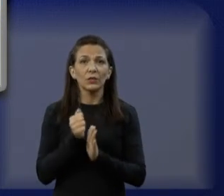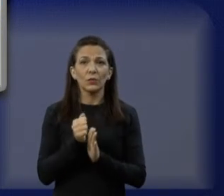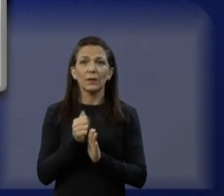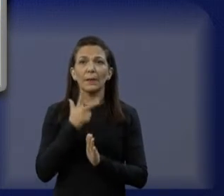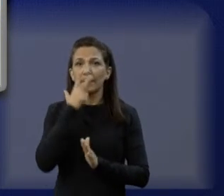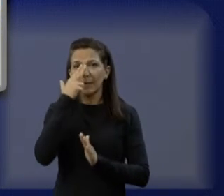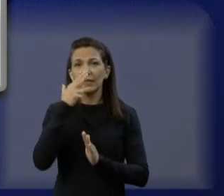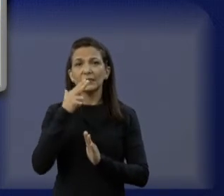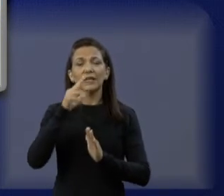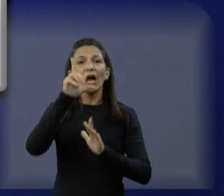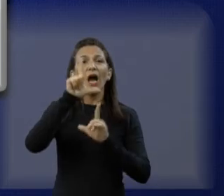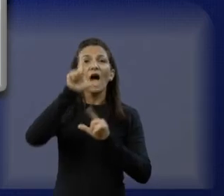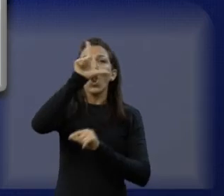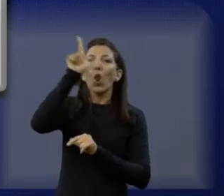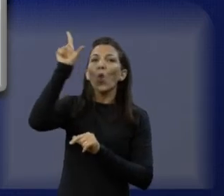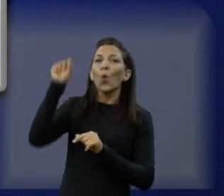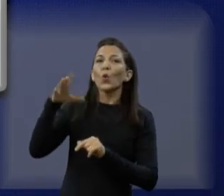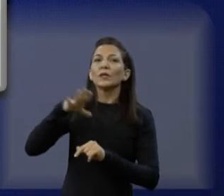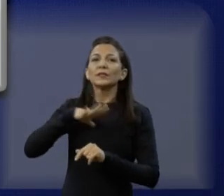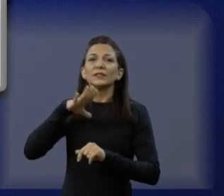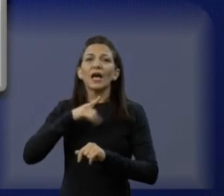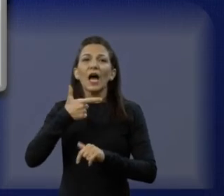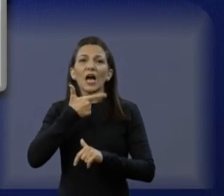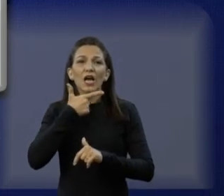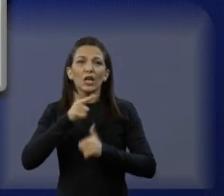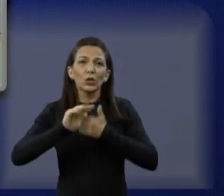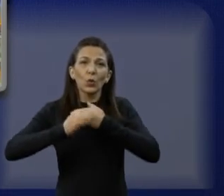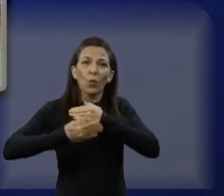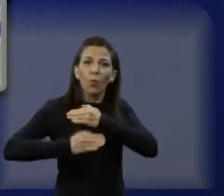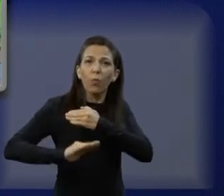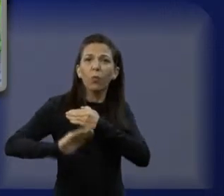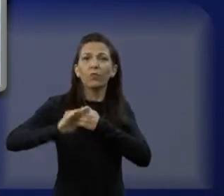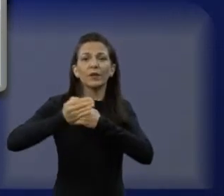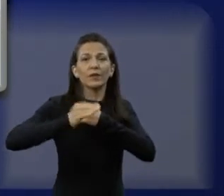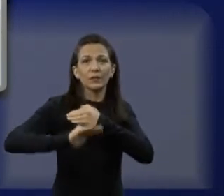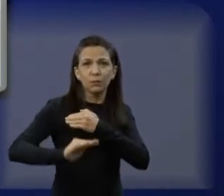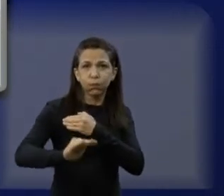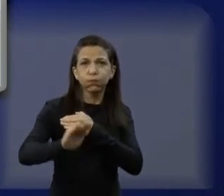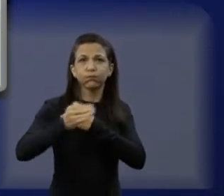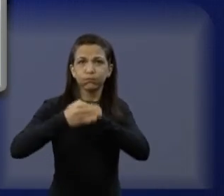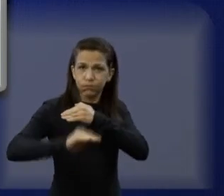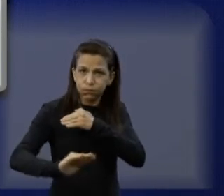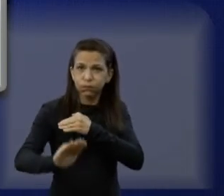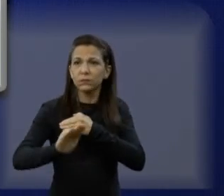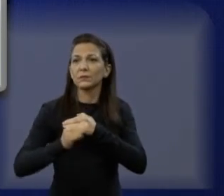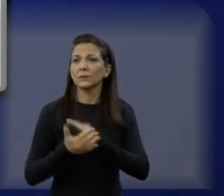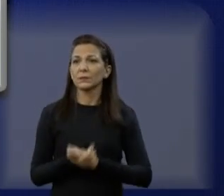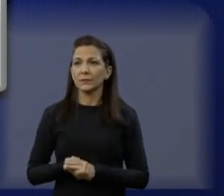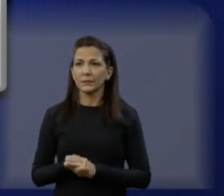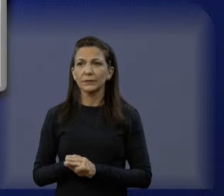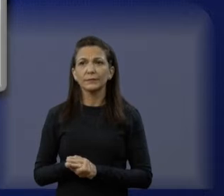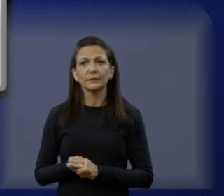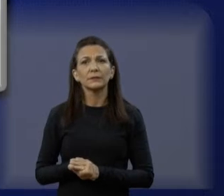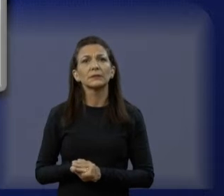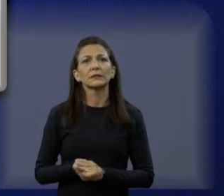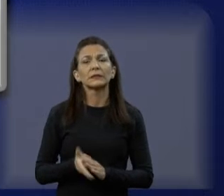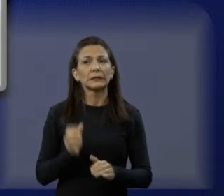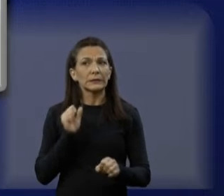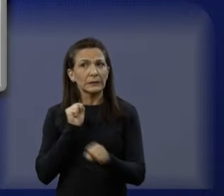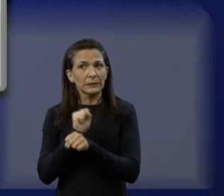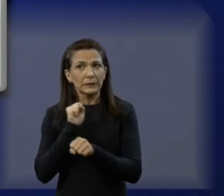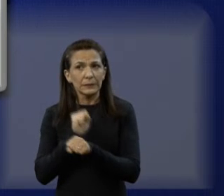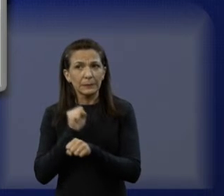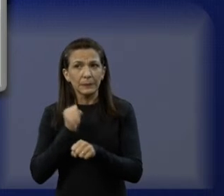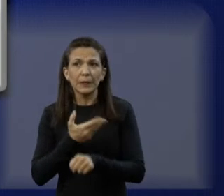parece a lua para essa cidade queijo suíço próximo mesmo por favor devagar amigo Você acaba de chegar em